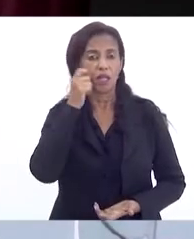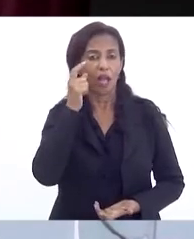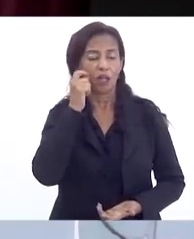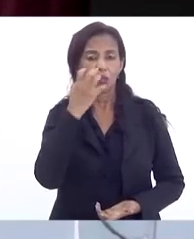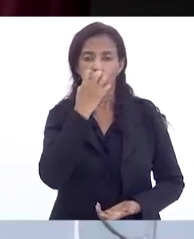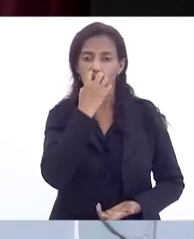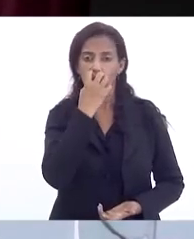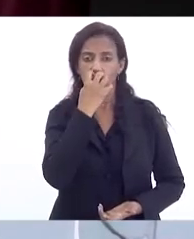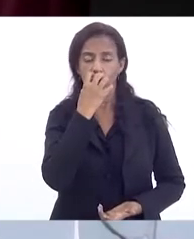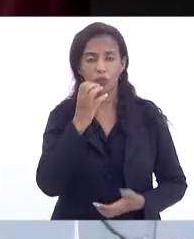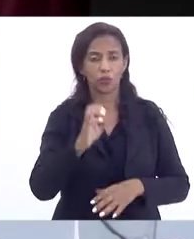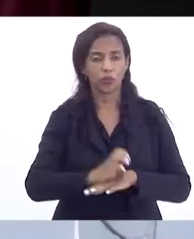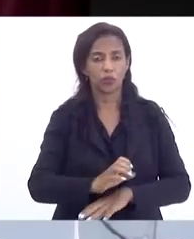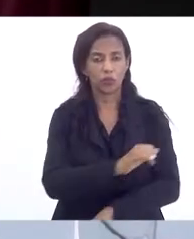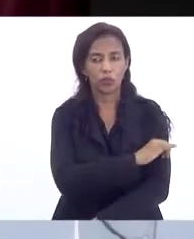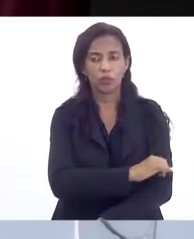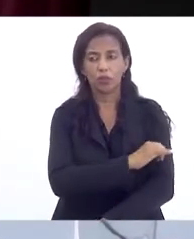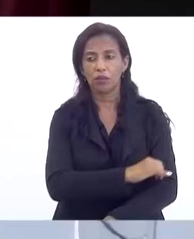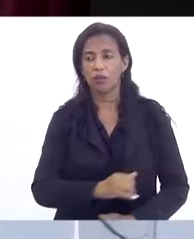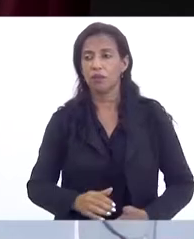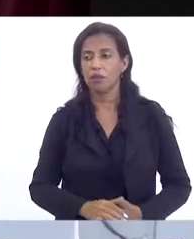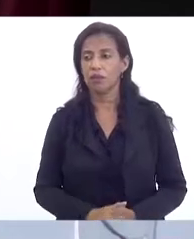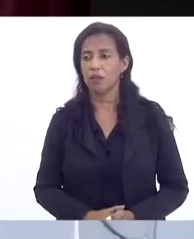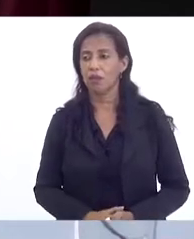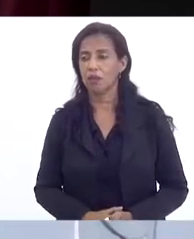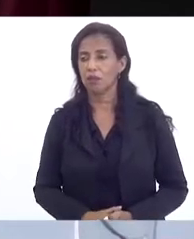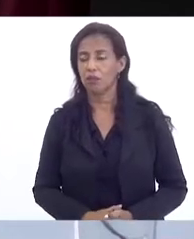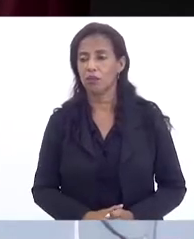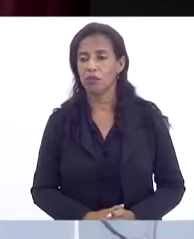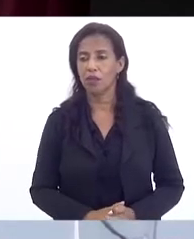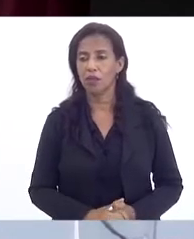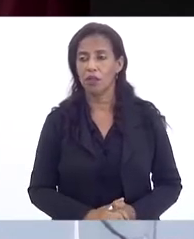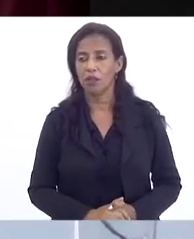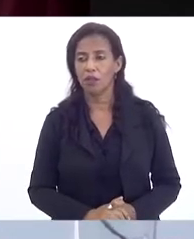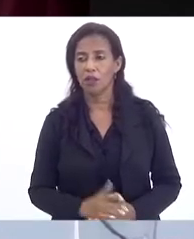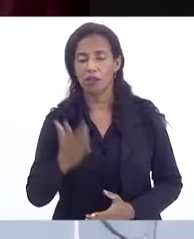estado do Rio de Janeiro. Está genérico, né? Então, eu acho que